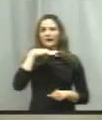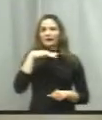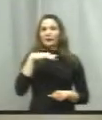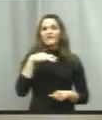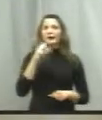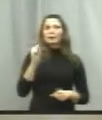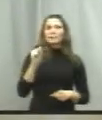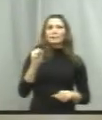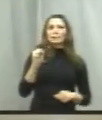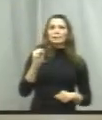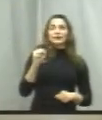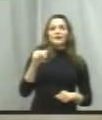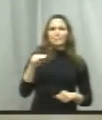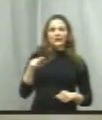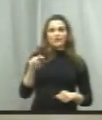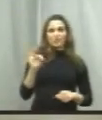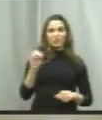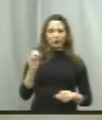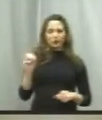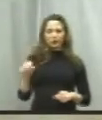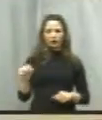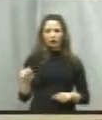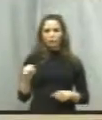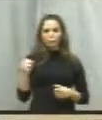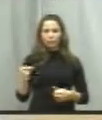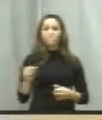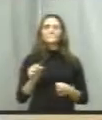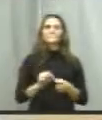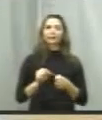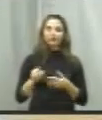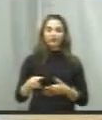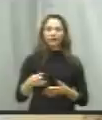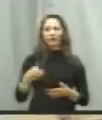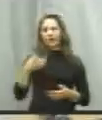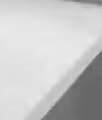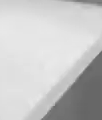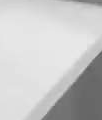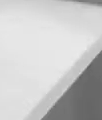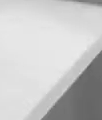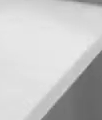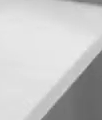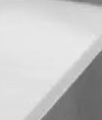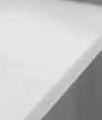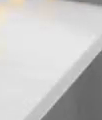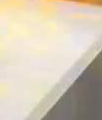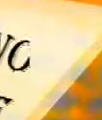está aqui o garoto, o lutador, para poder comprovar o que está acontecendo. Muito obrigado a todos. Boa noite.